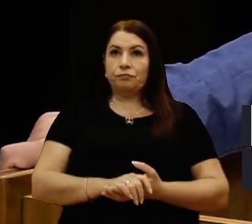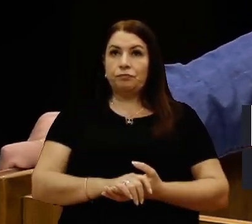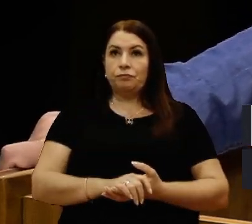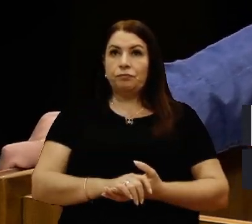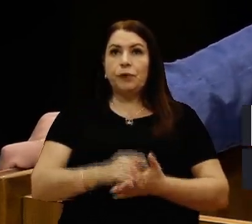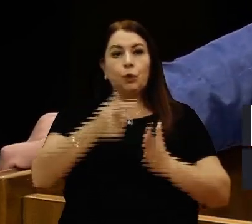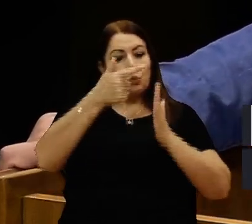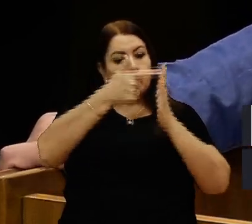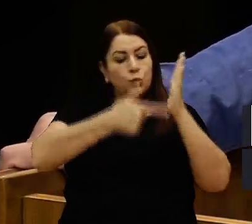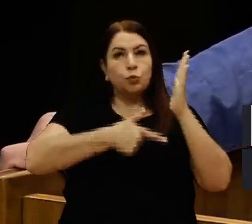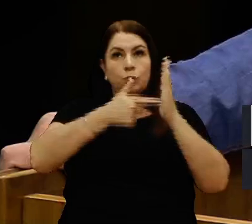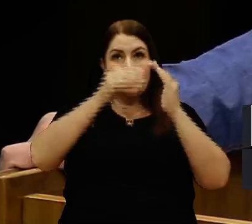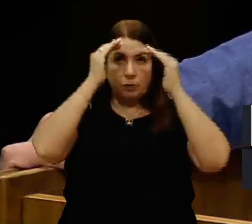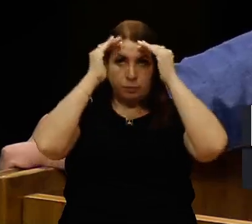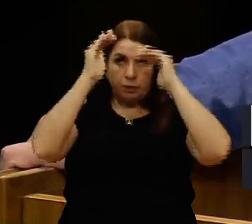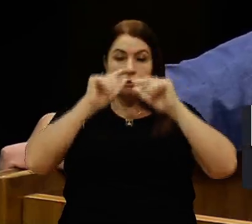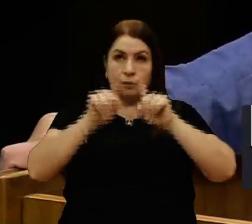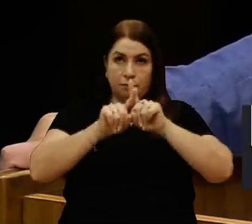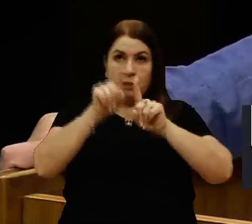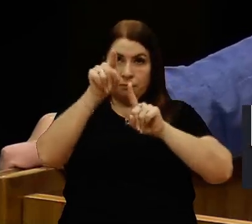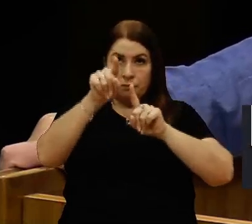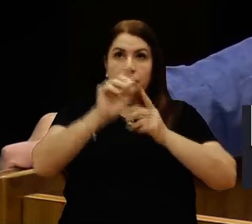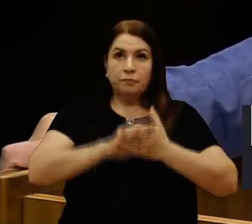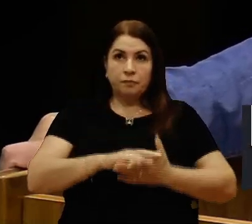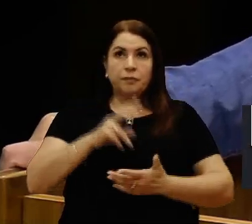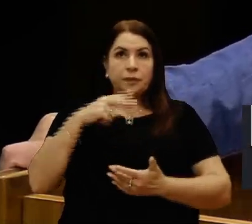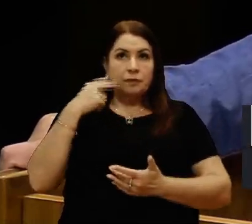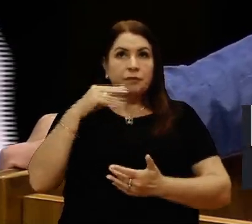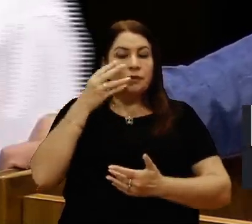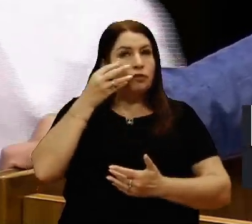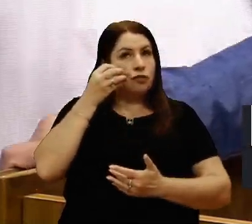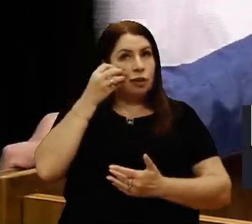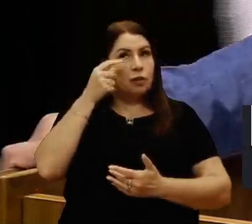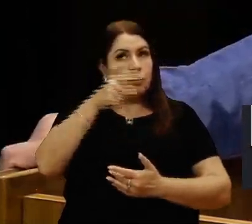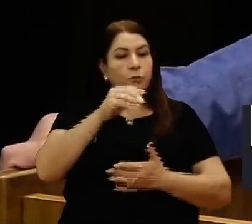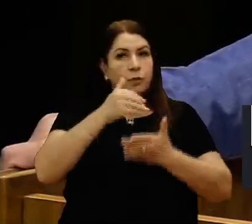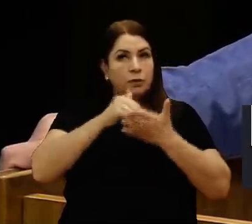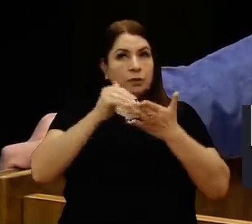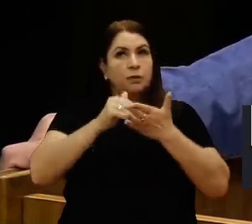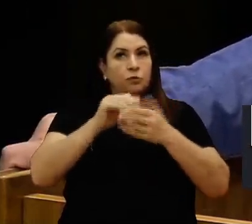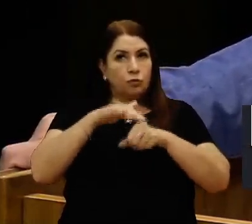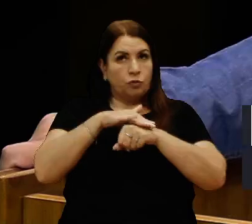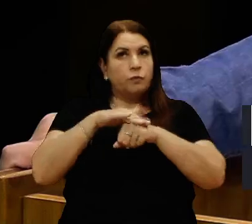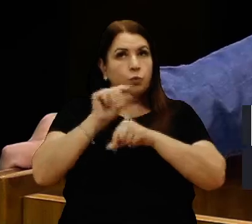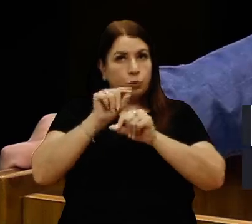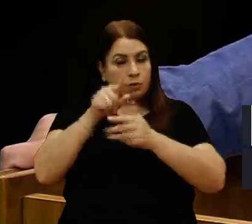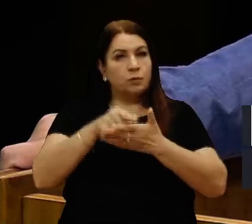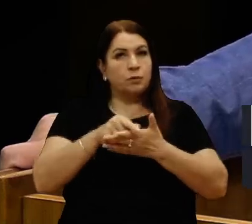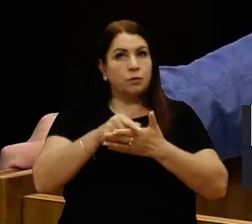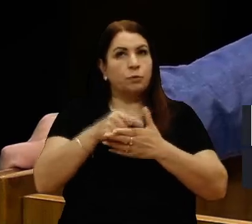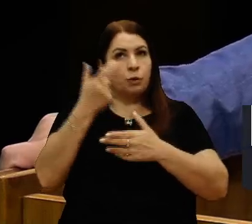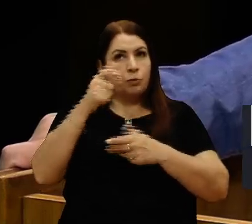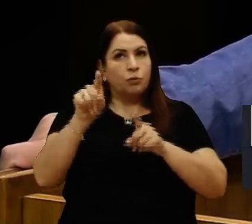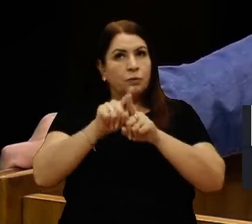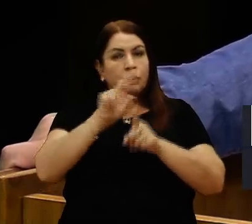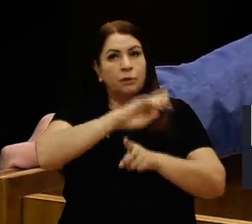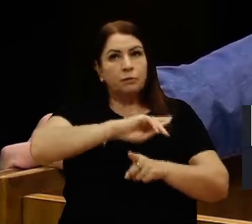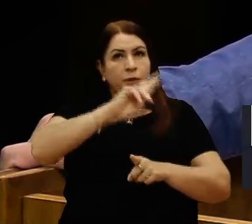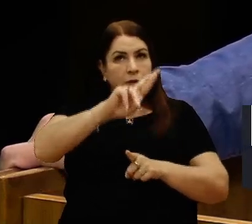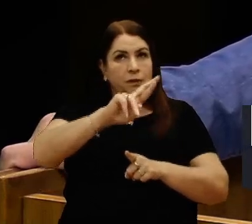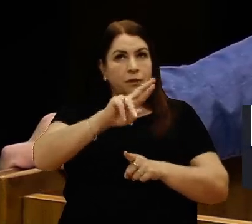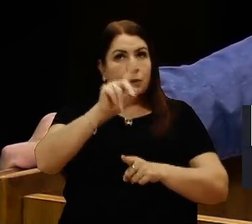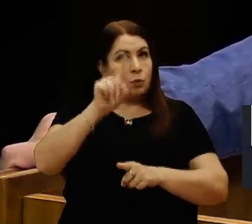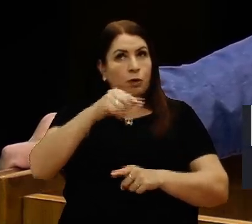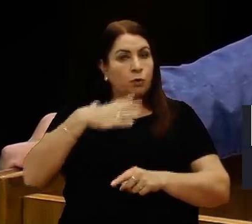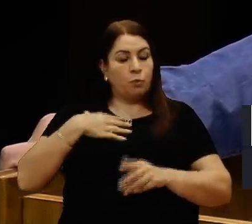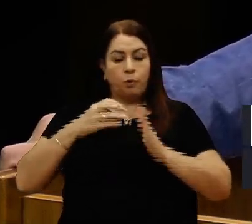soldador, tenho muito respeito pelo senhor também, vereador Jack. Como secretário, já conversamos sobre isso, porque eu acho que o senhor também representa isso. O senhor não é do